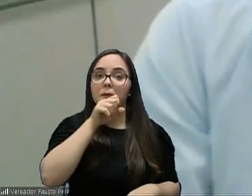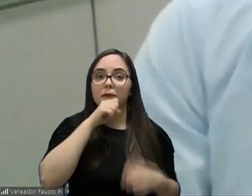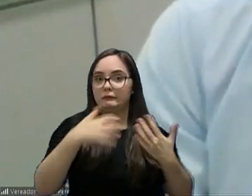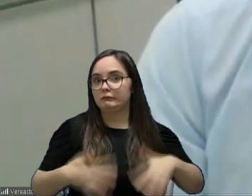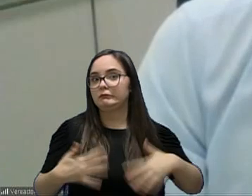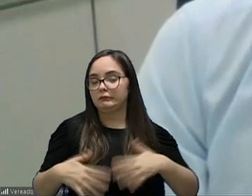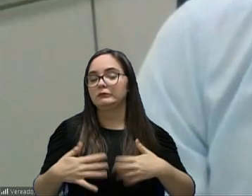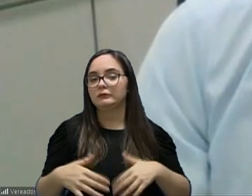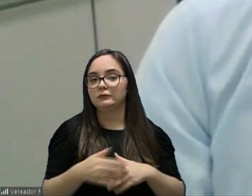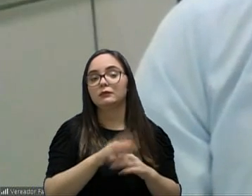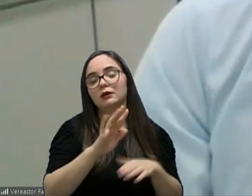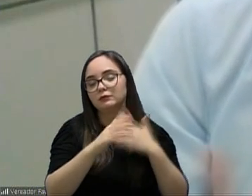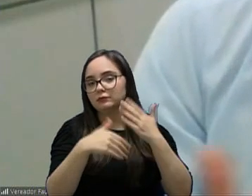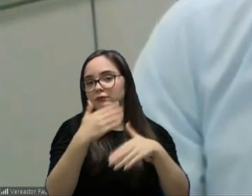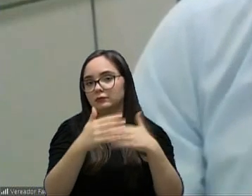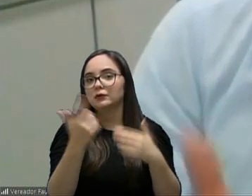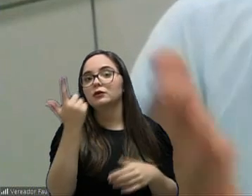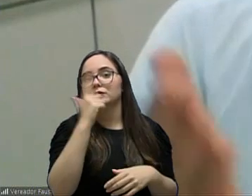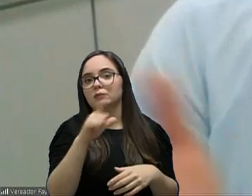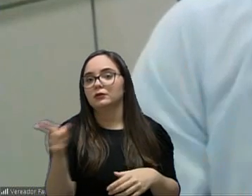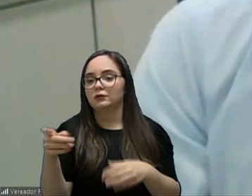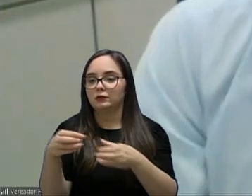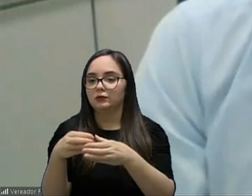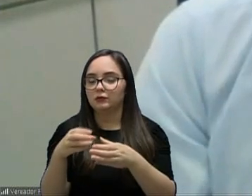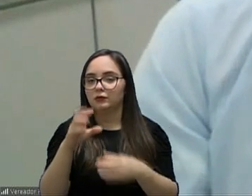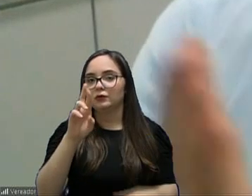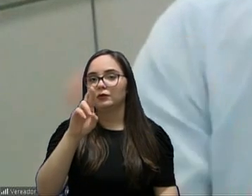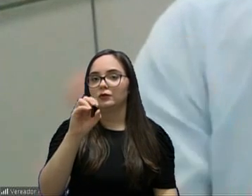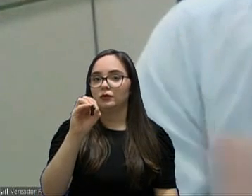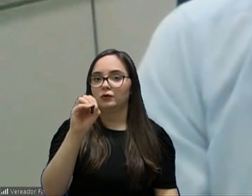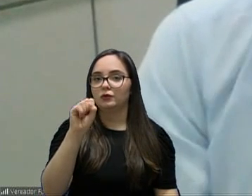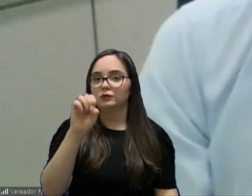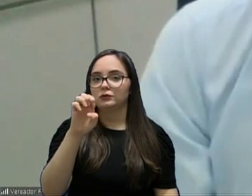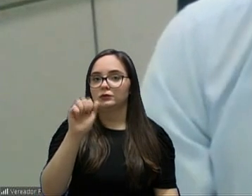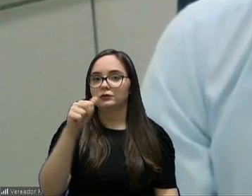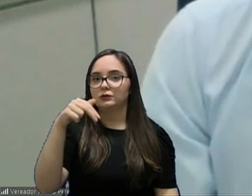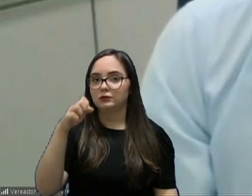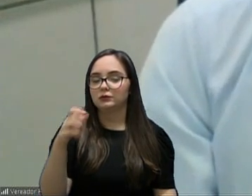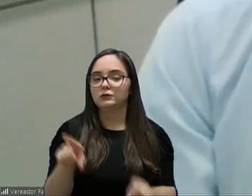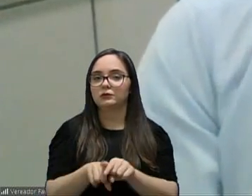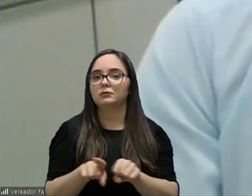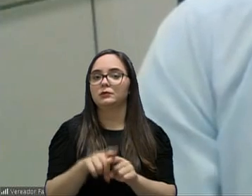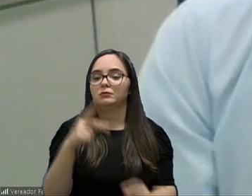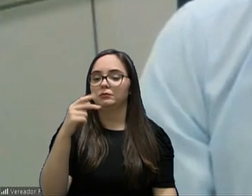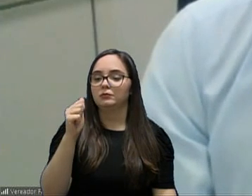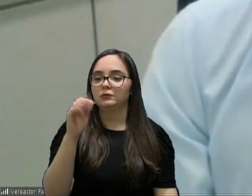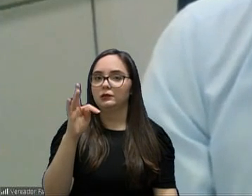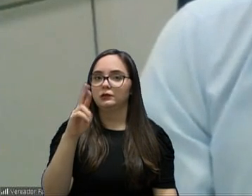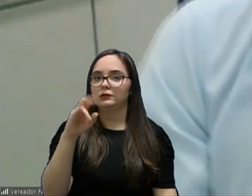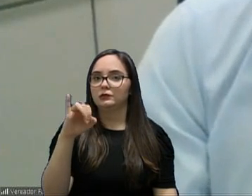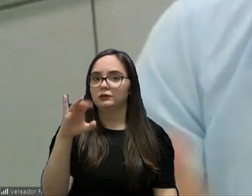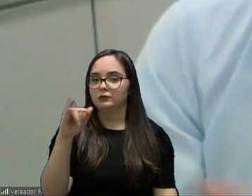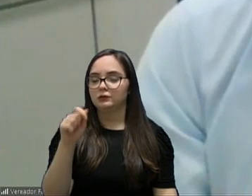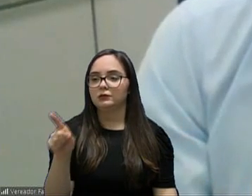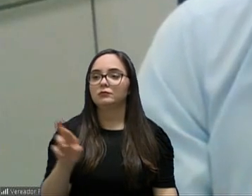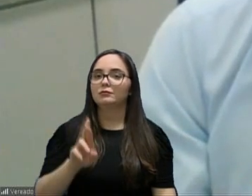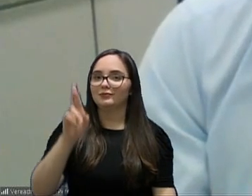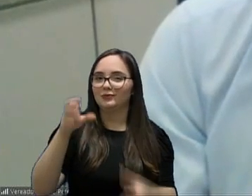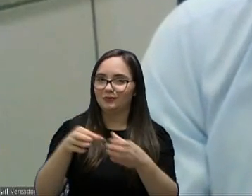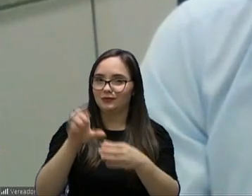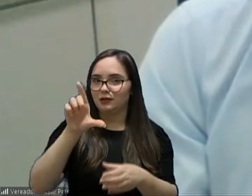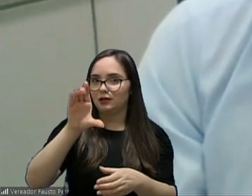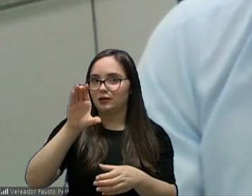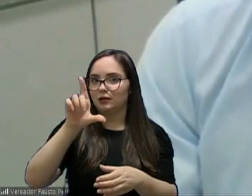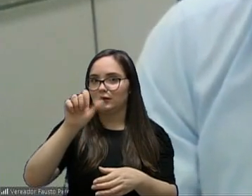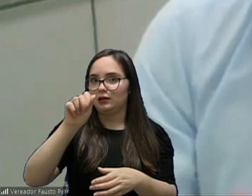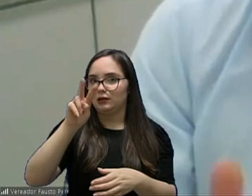Deus teve aí a boa vontade da dona Roselaine, da Patrícia, que são lá diretoria aí da Clave de Sol, que